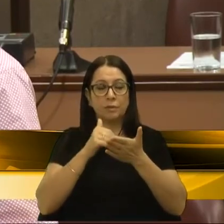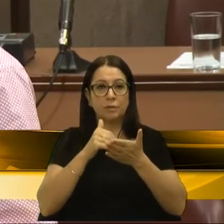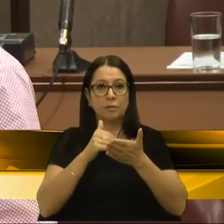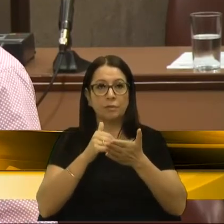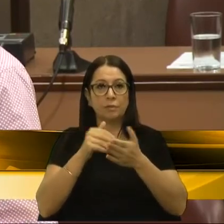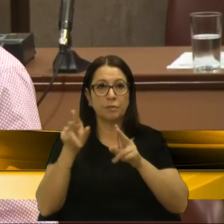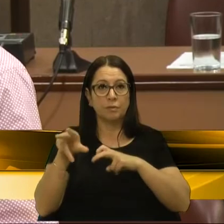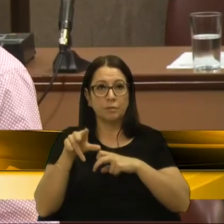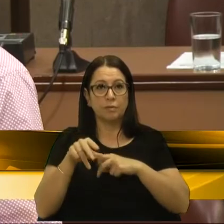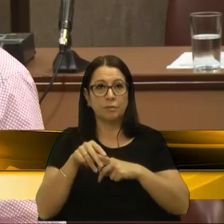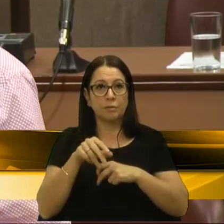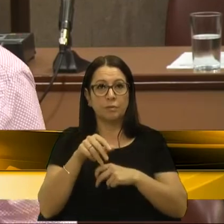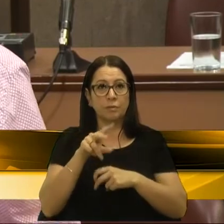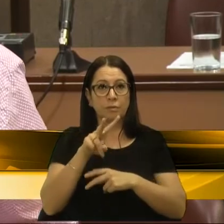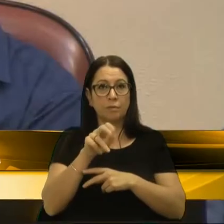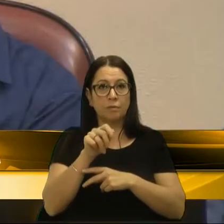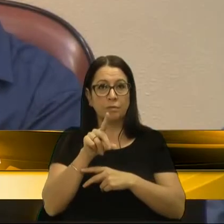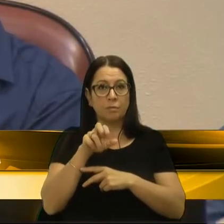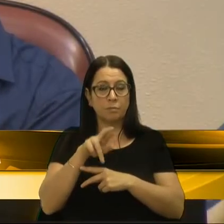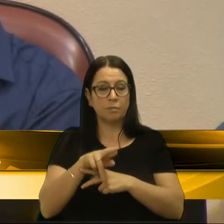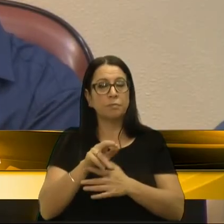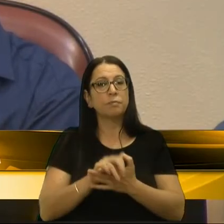da Agricultura, Valmir Suzy.